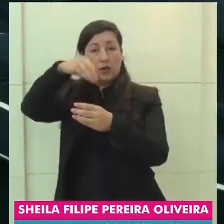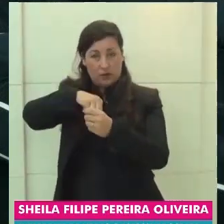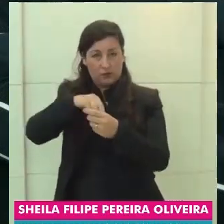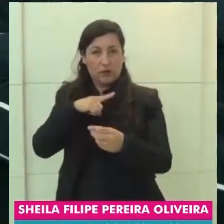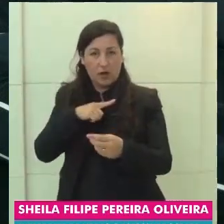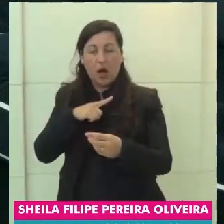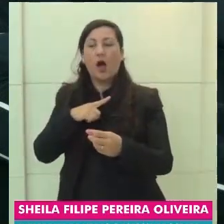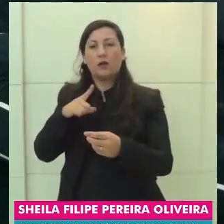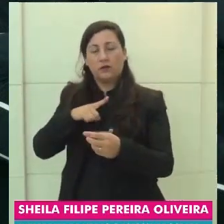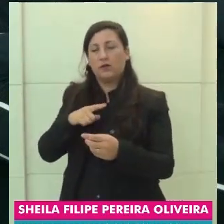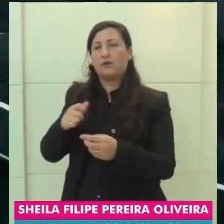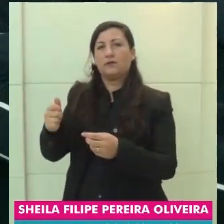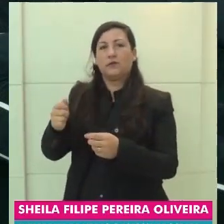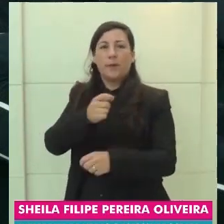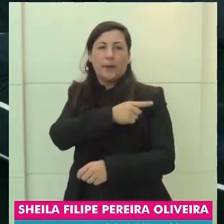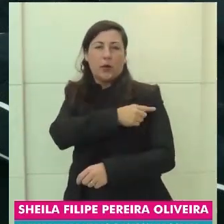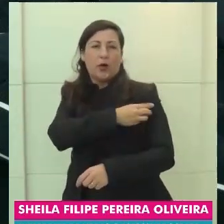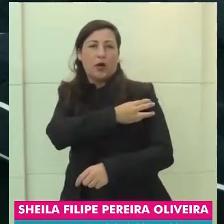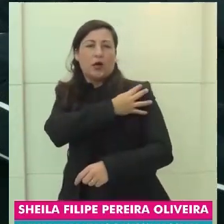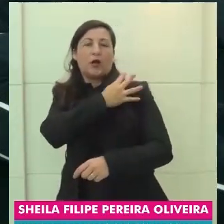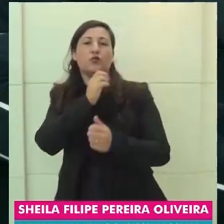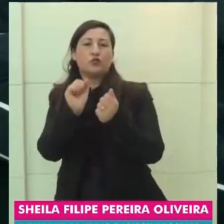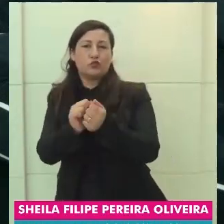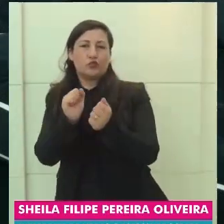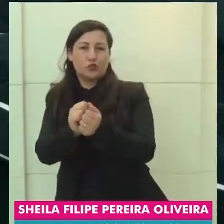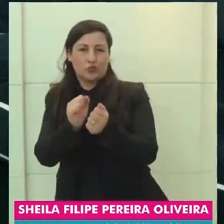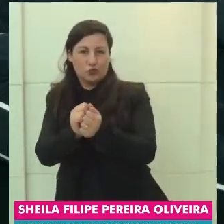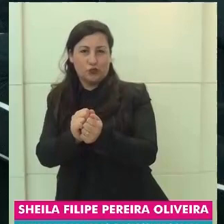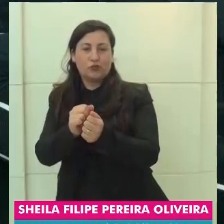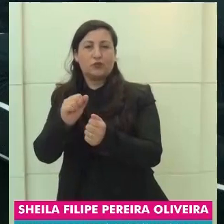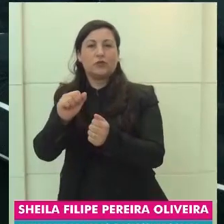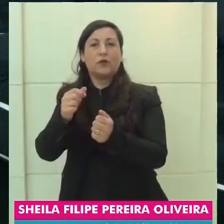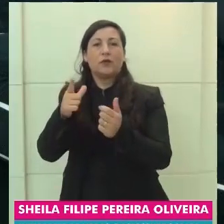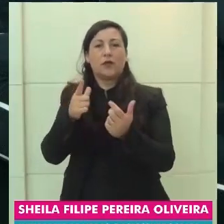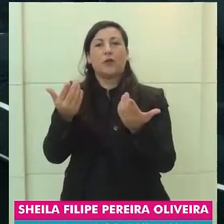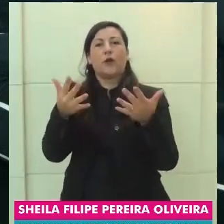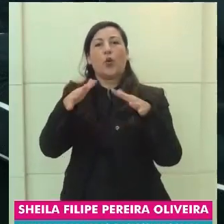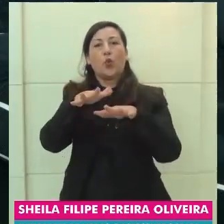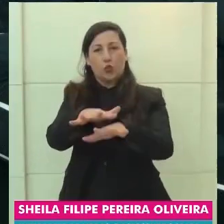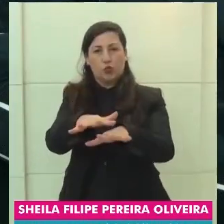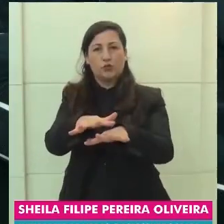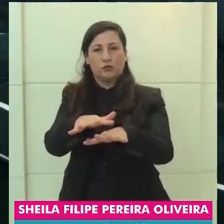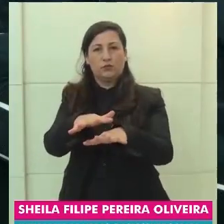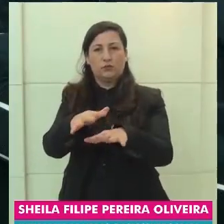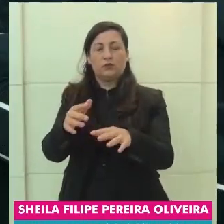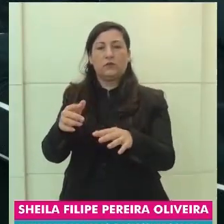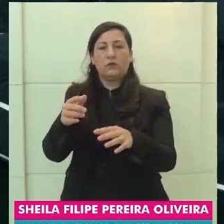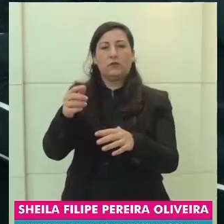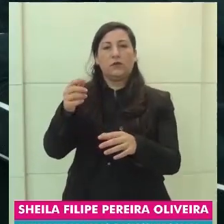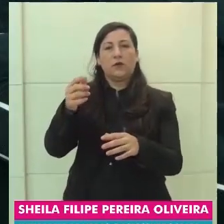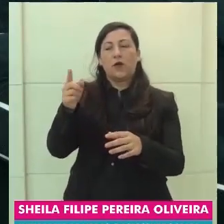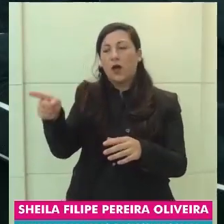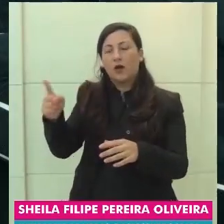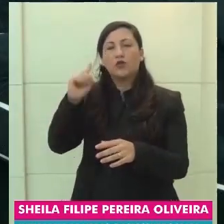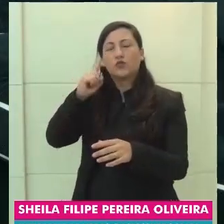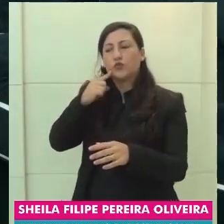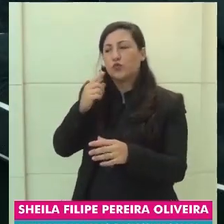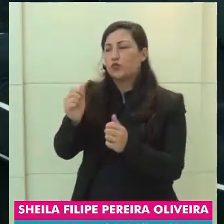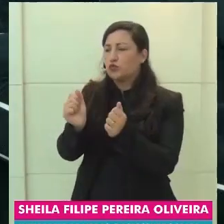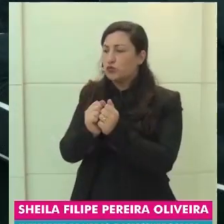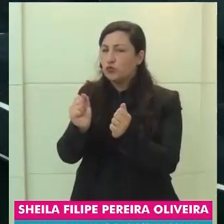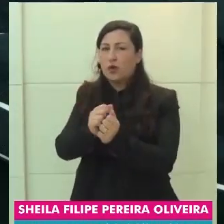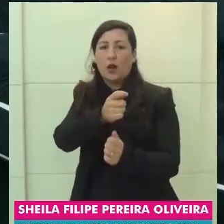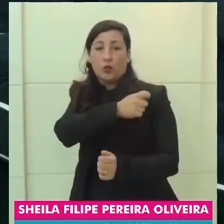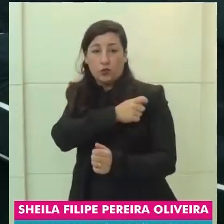mais uma parceria, uma inclusão de aceitação também. Aceitar o surdo para fazer